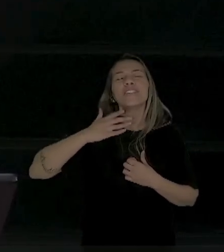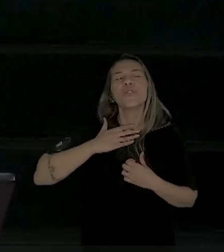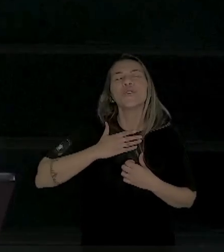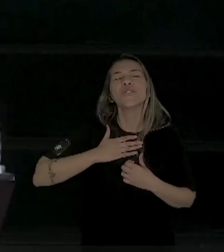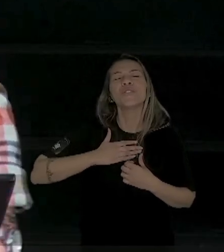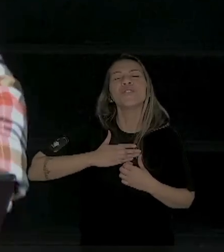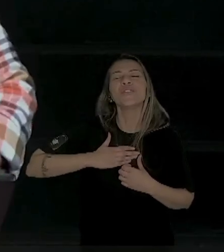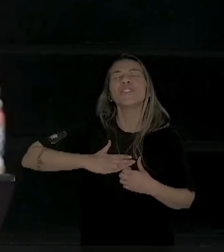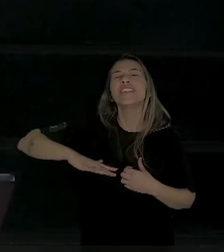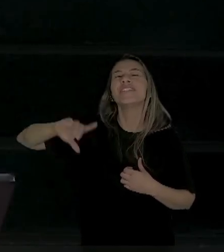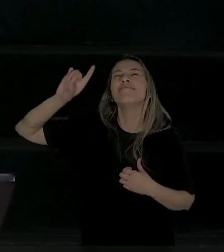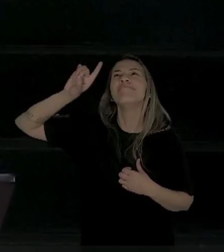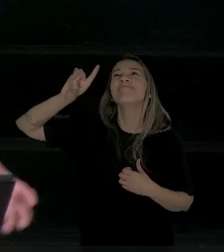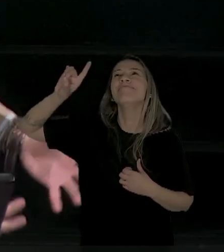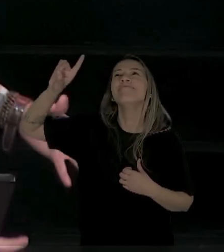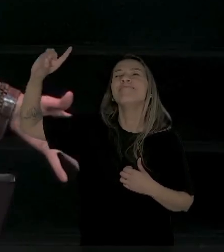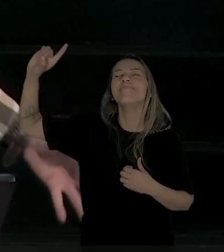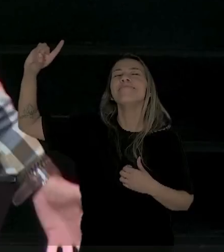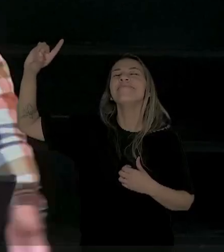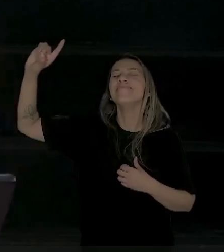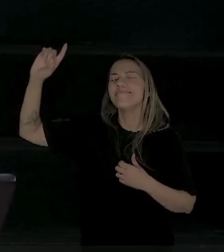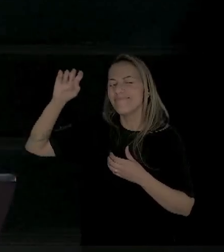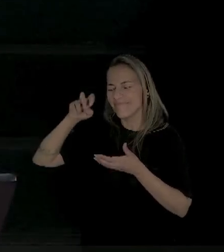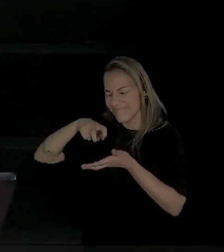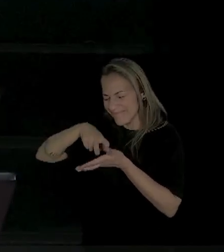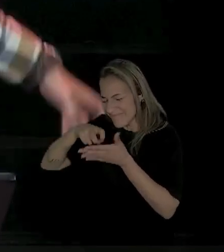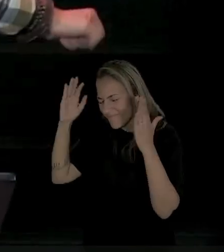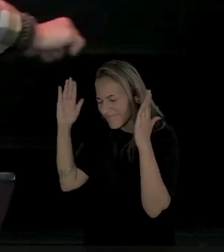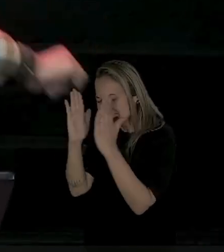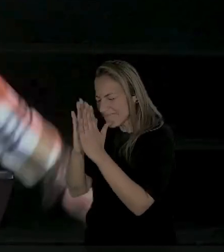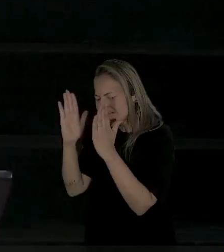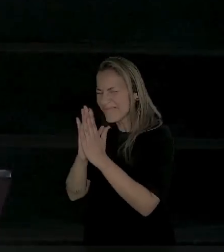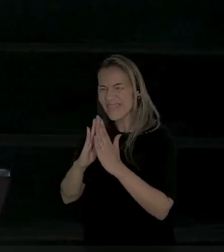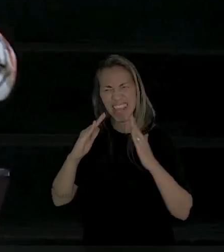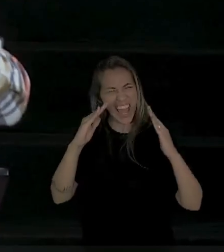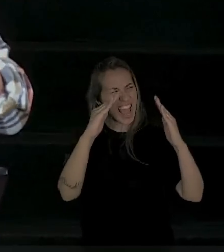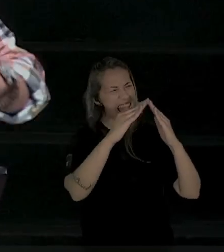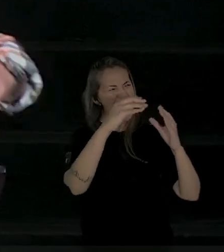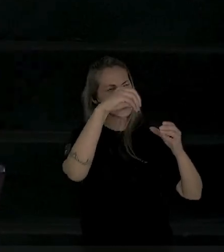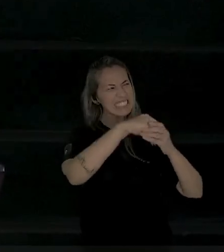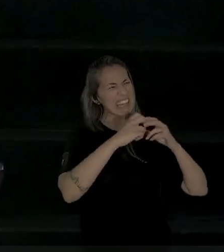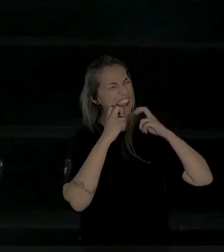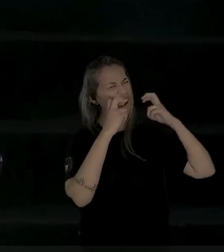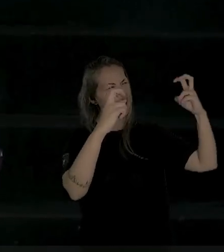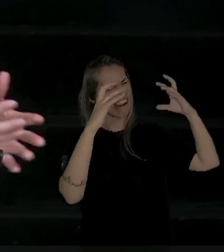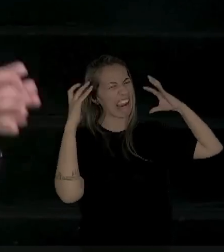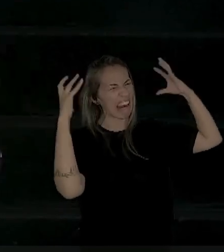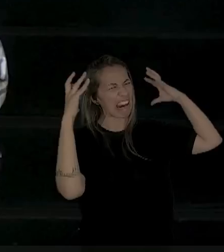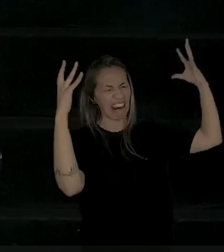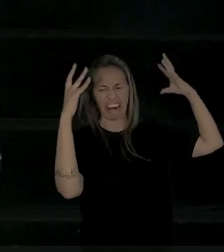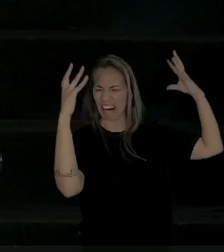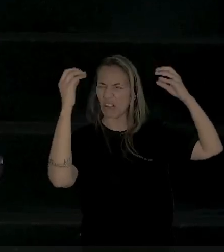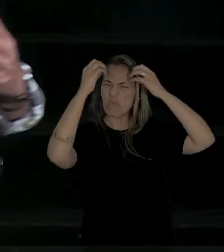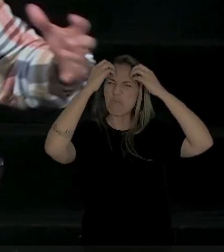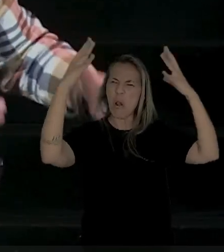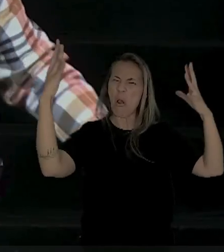está me trazendo medo. Ainda nessa casa perturbada, nessa casa cheia de gritaria, não há ambiente para ficar, é